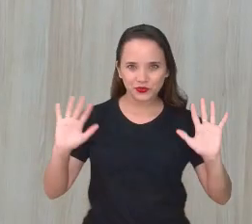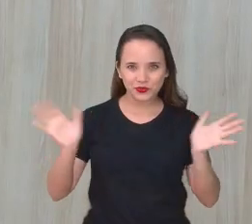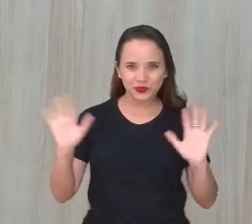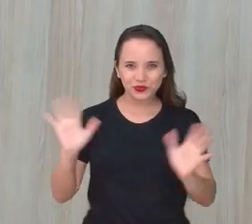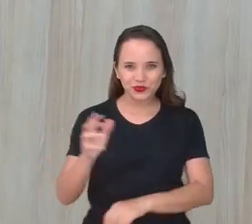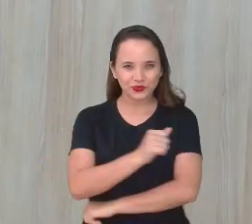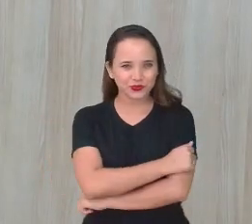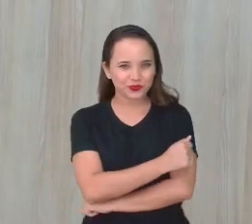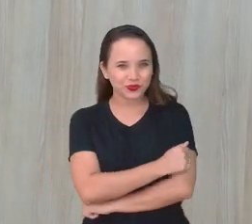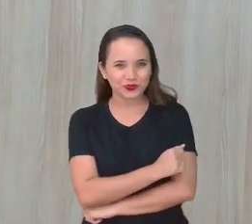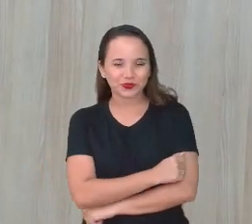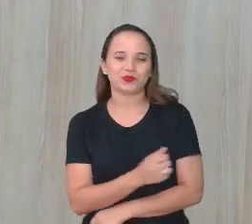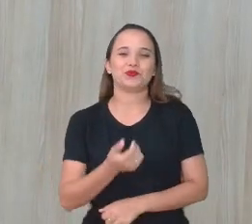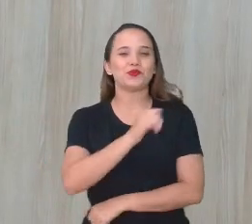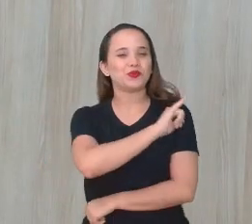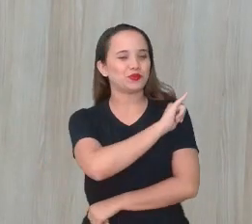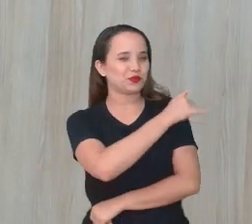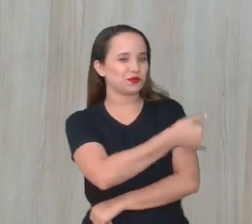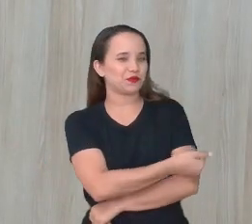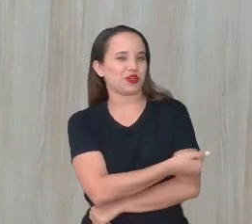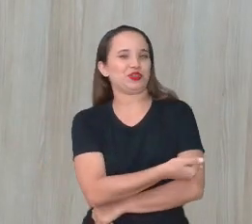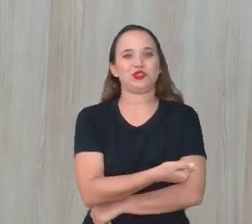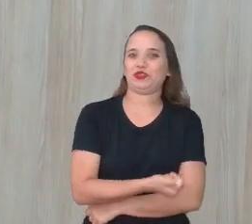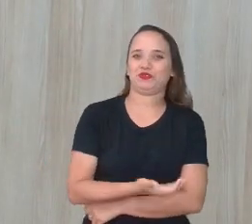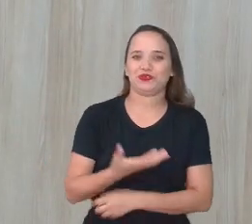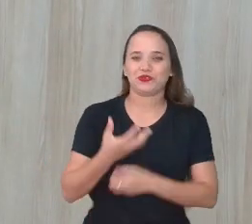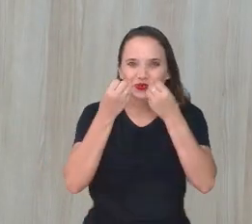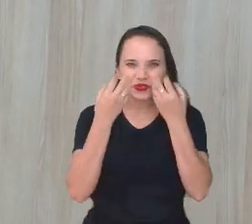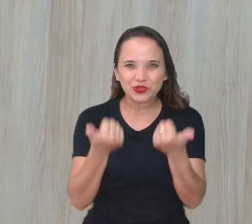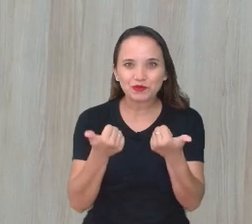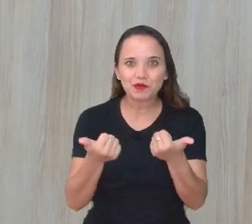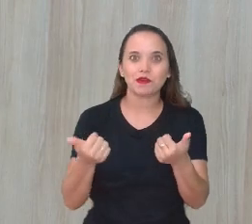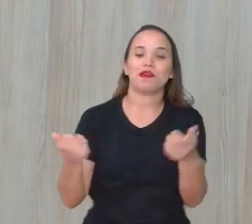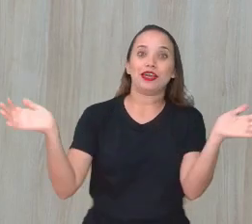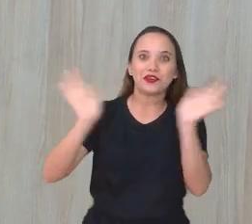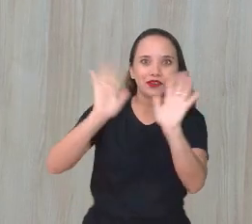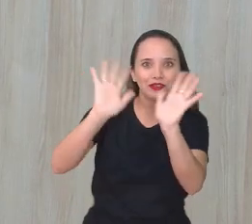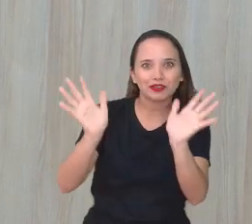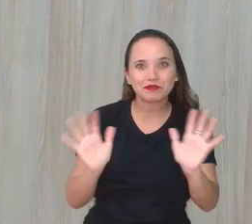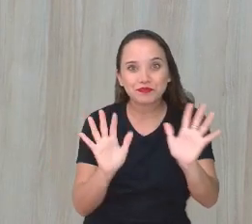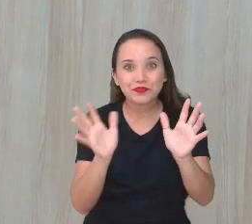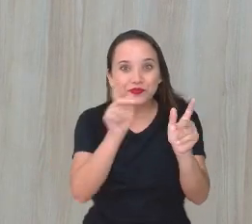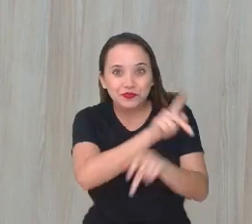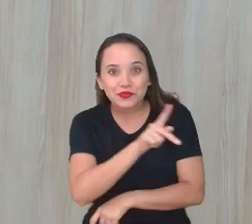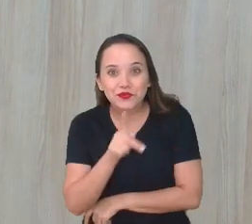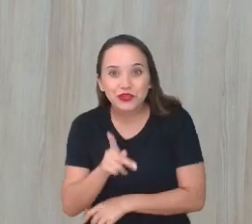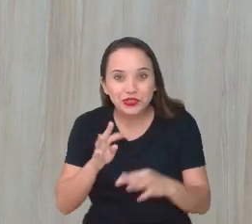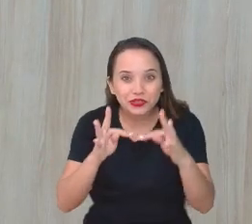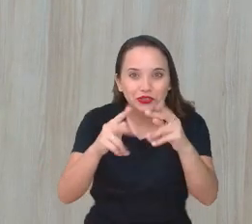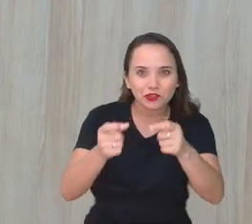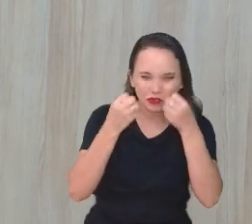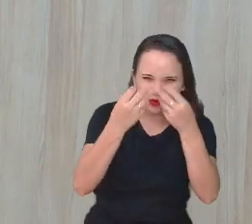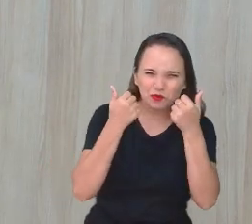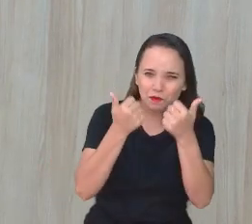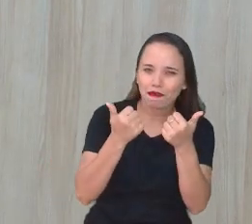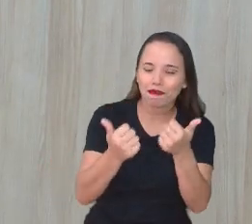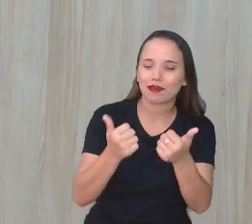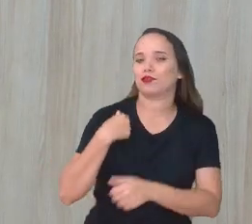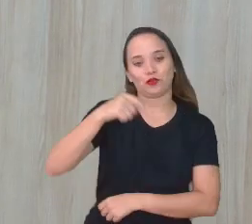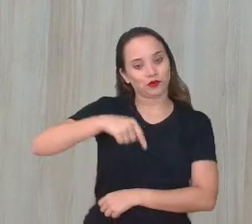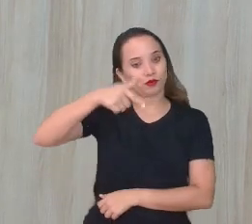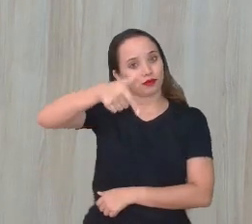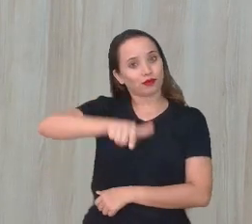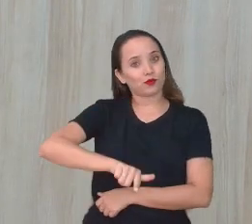Olá, estudantes da educação de jovens e adultos. Olá, professores e professoras, tudo bem com vocês? Estou aqui